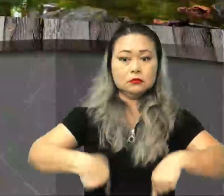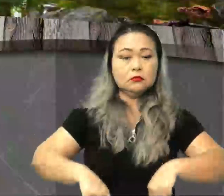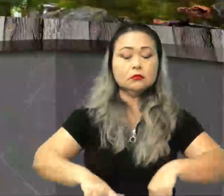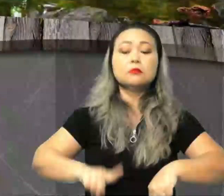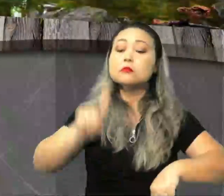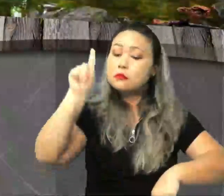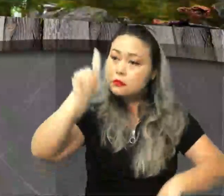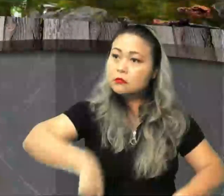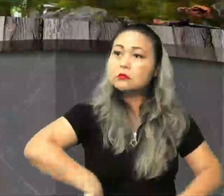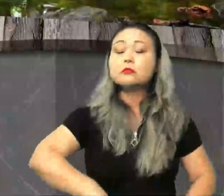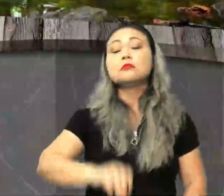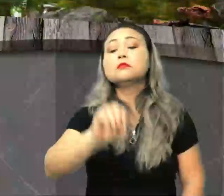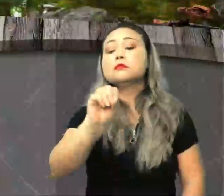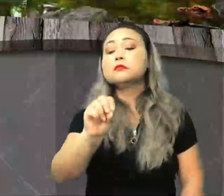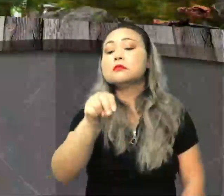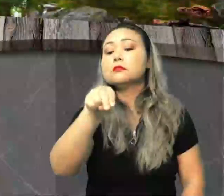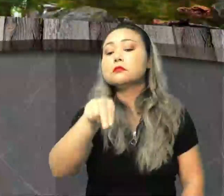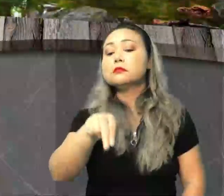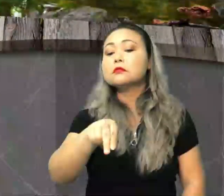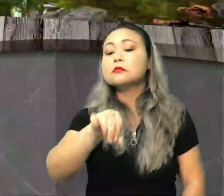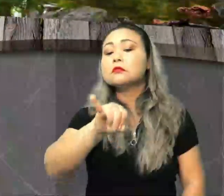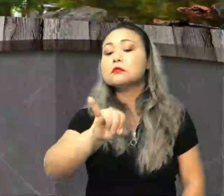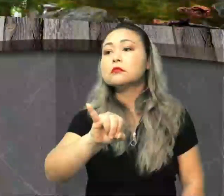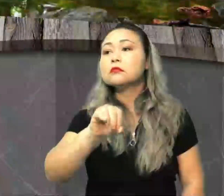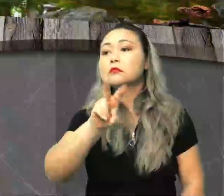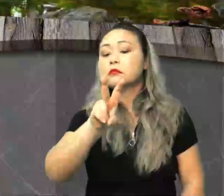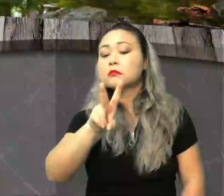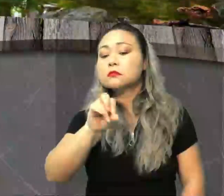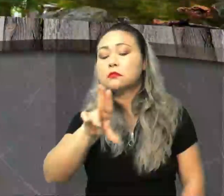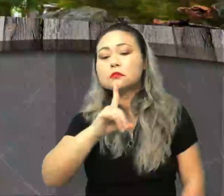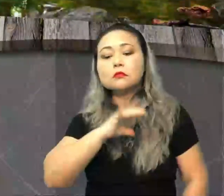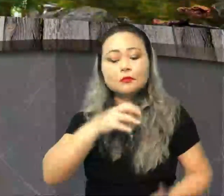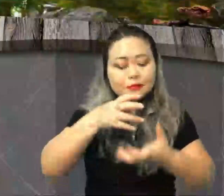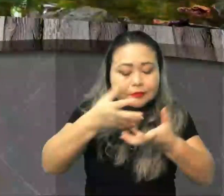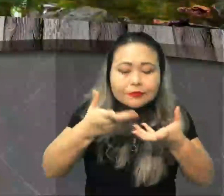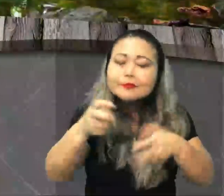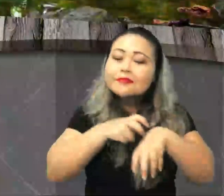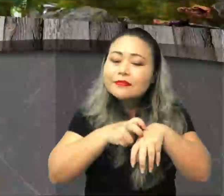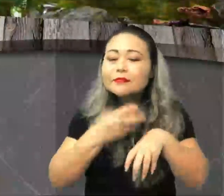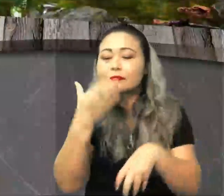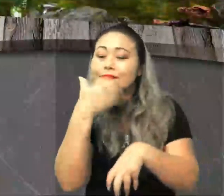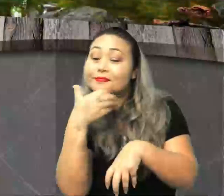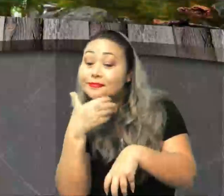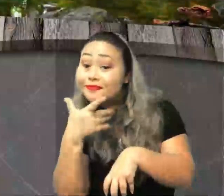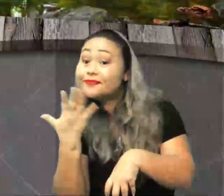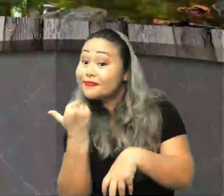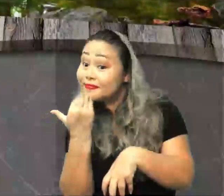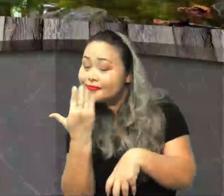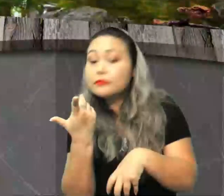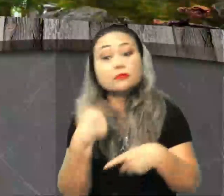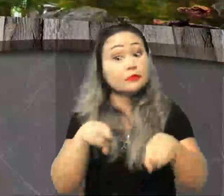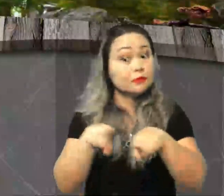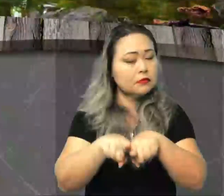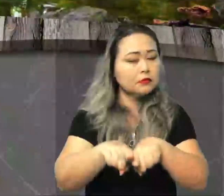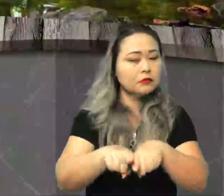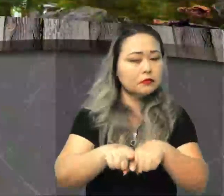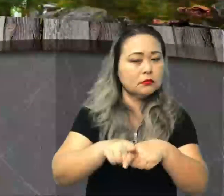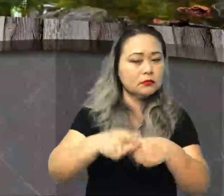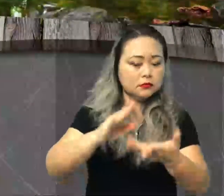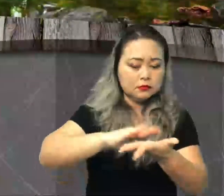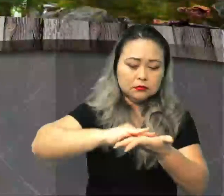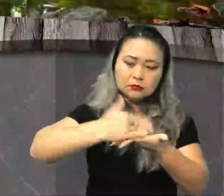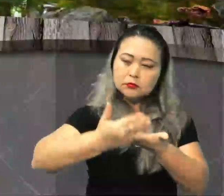Nós somos animais onívoros. A gente gosta da saladinha, da frutinha, né? Mas gosta de um bom pedaço